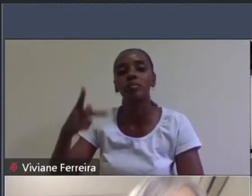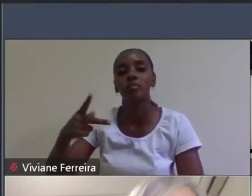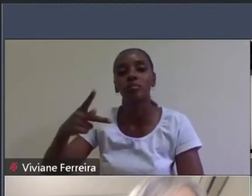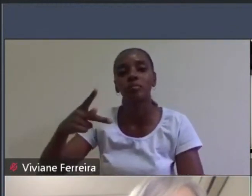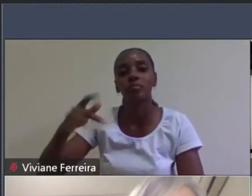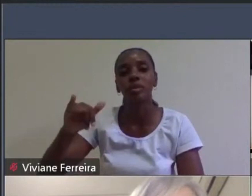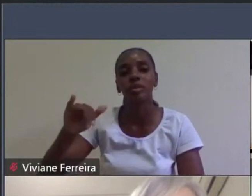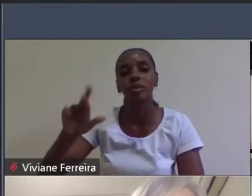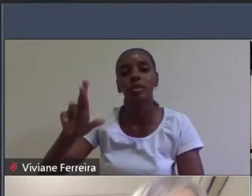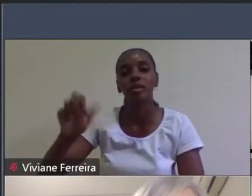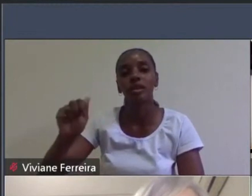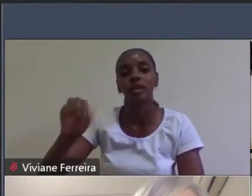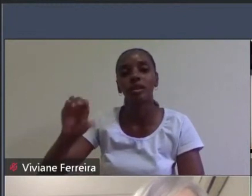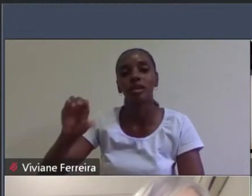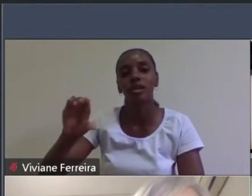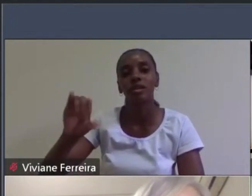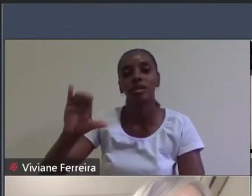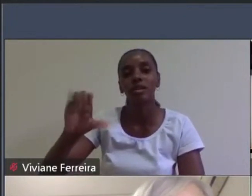na